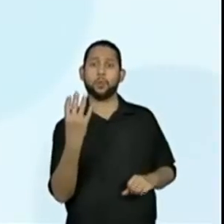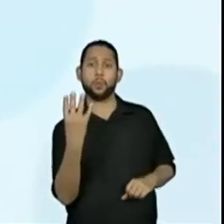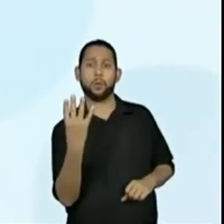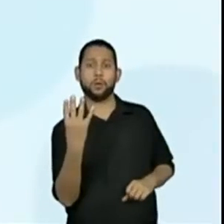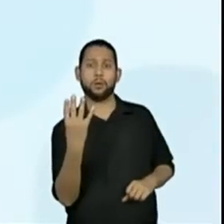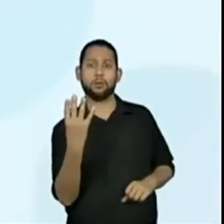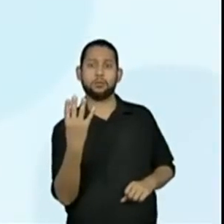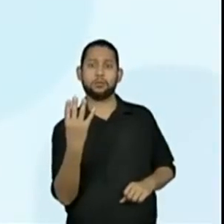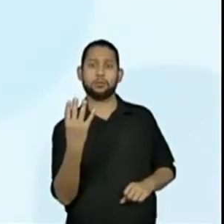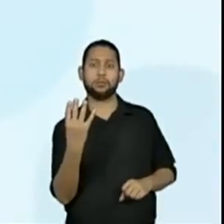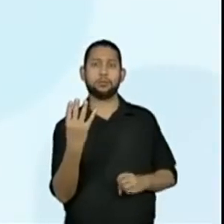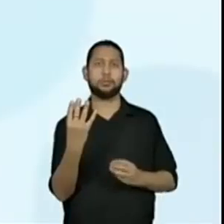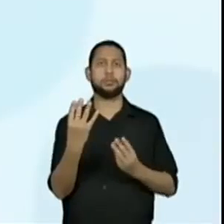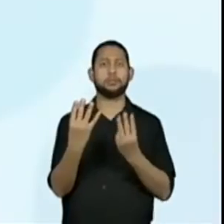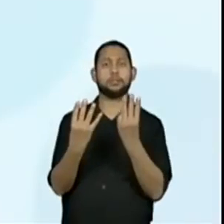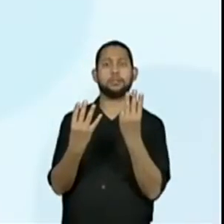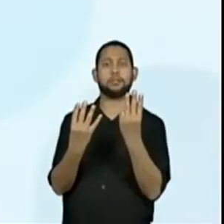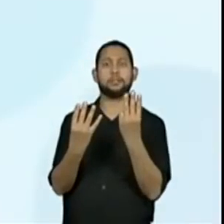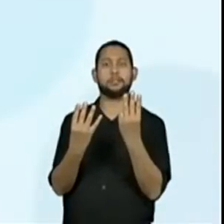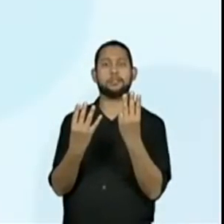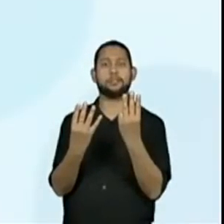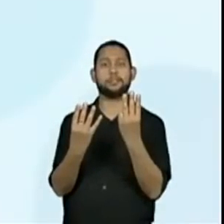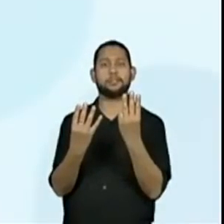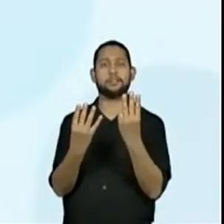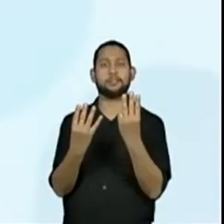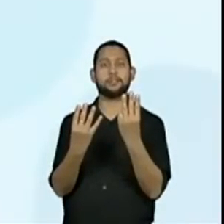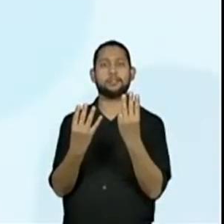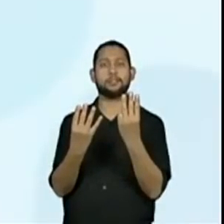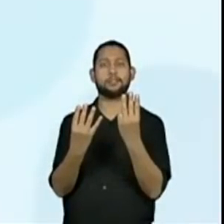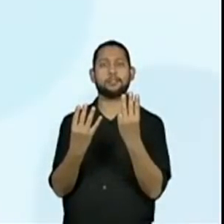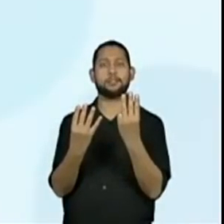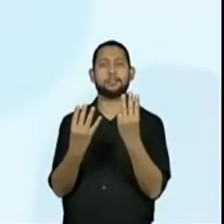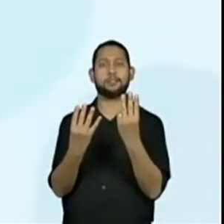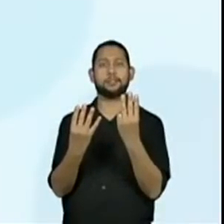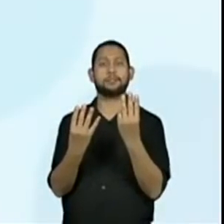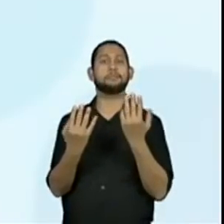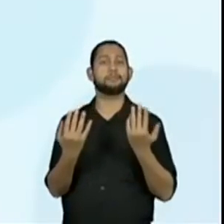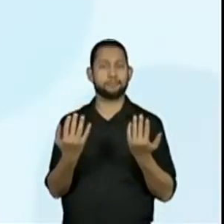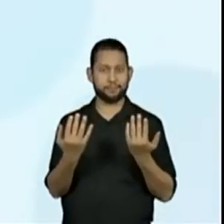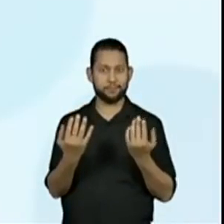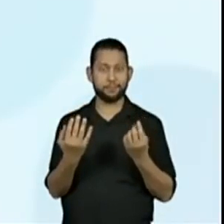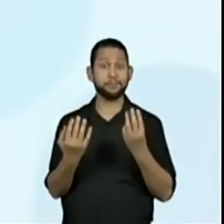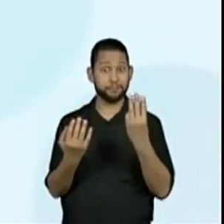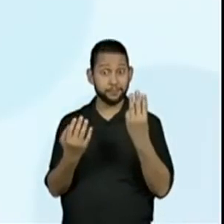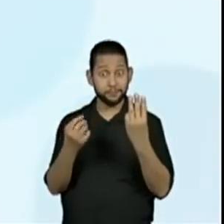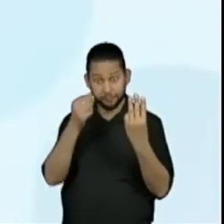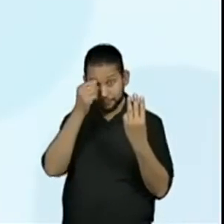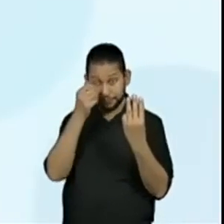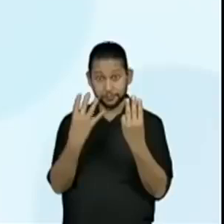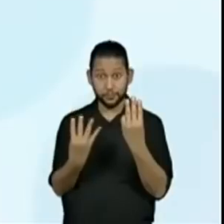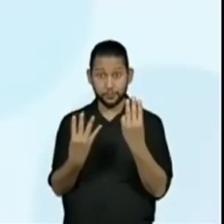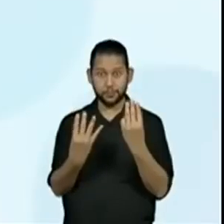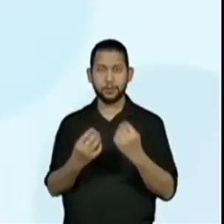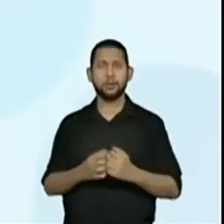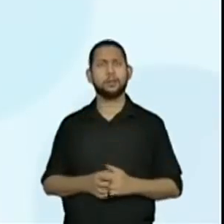temos três aqui temos quatro também eu vou pensar